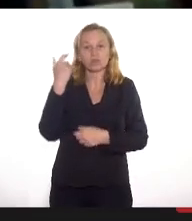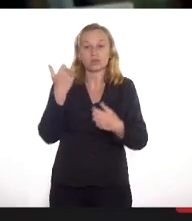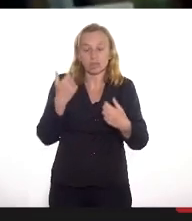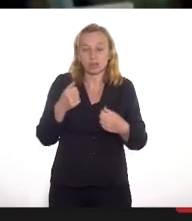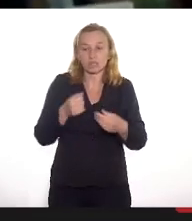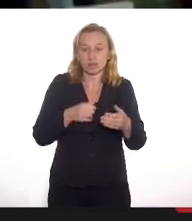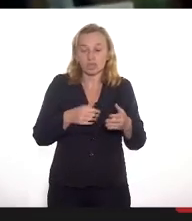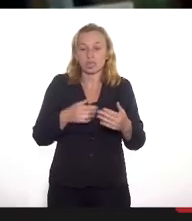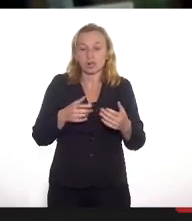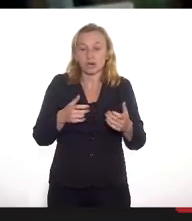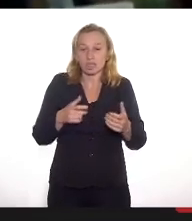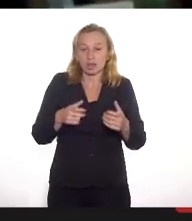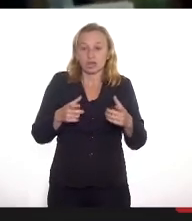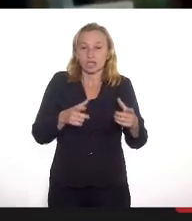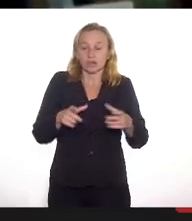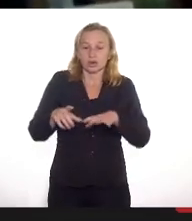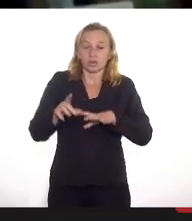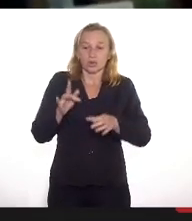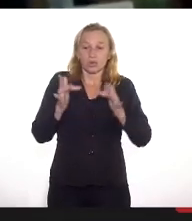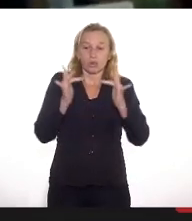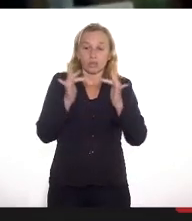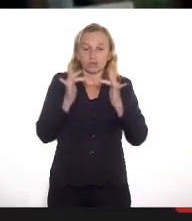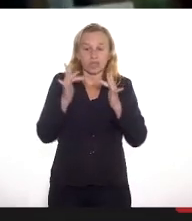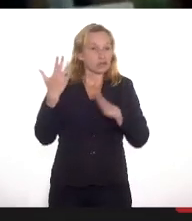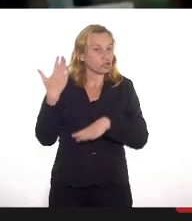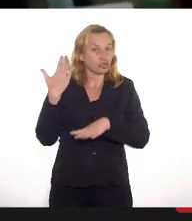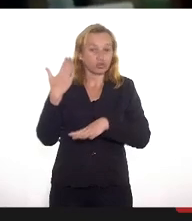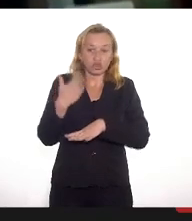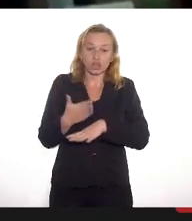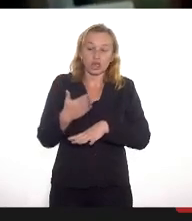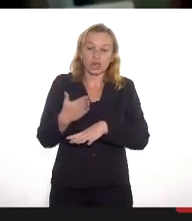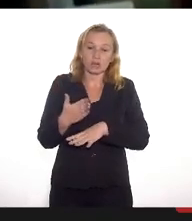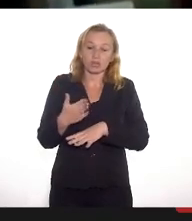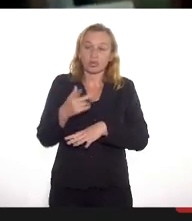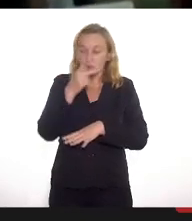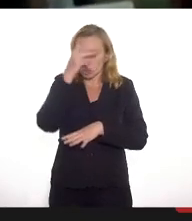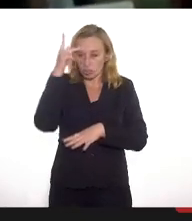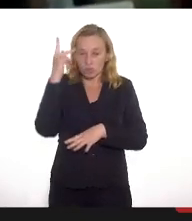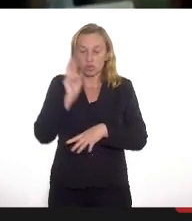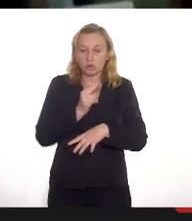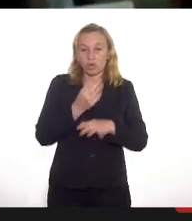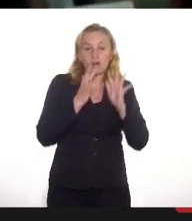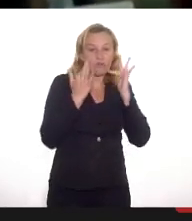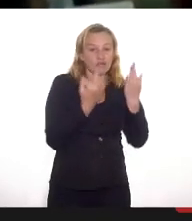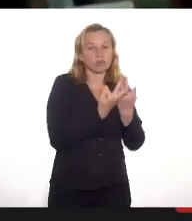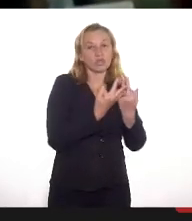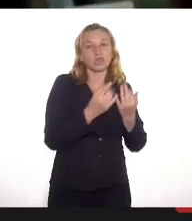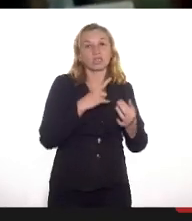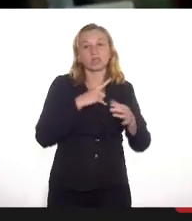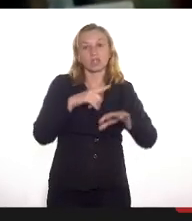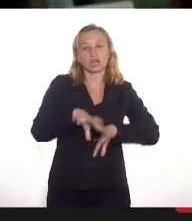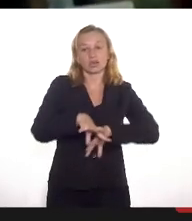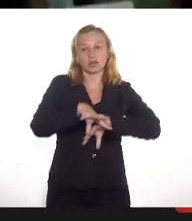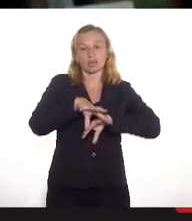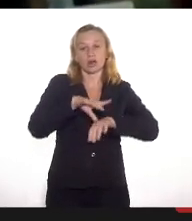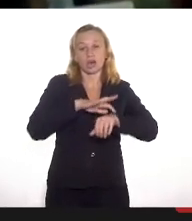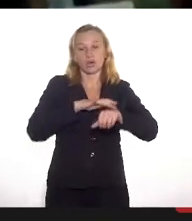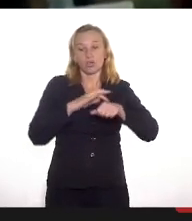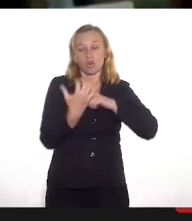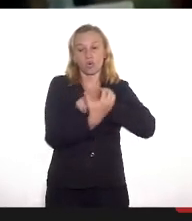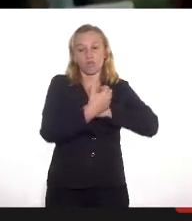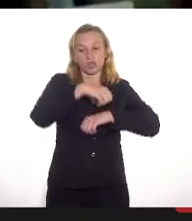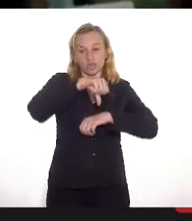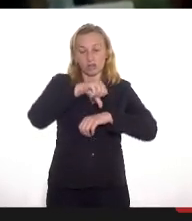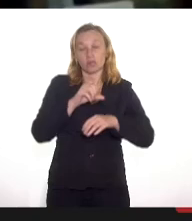é muitas vezes tem contato diretamente com as pessoas ou com seus parentes que estão com o covid-19 então